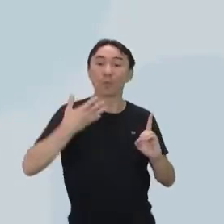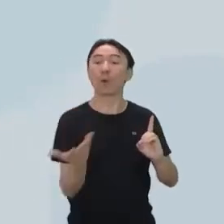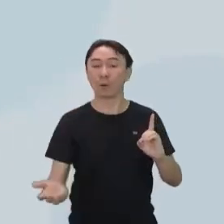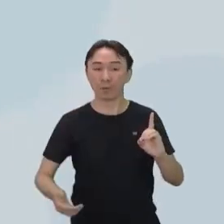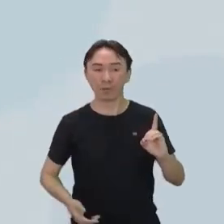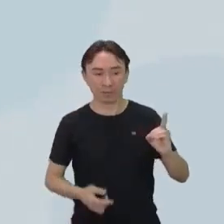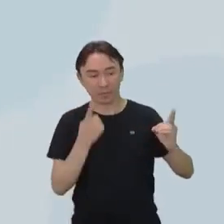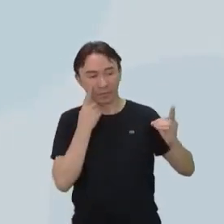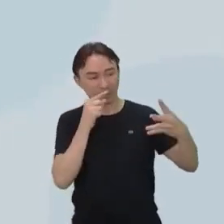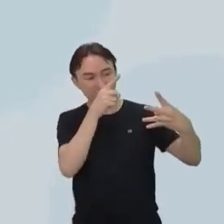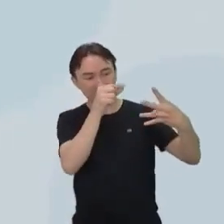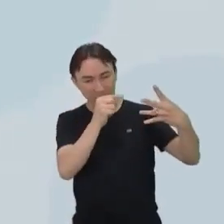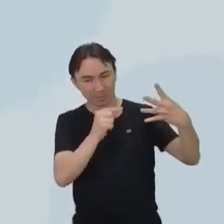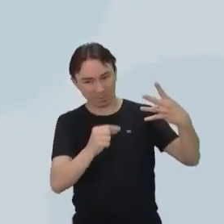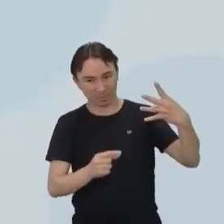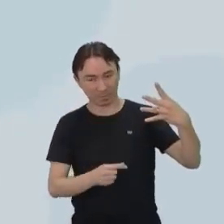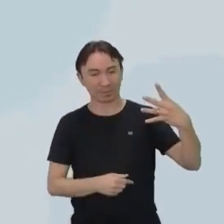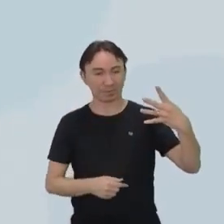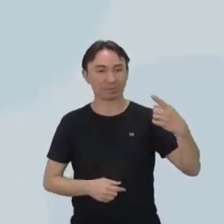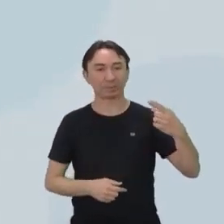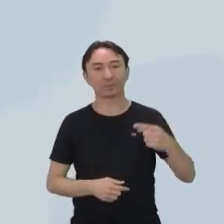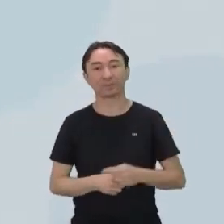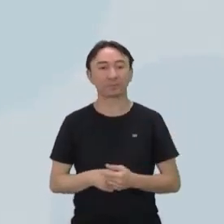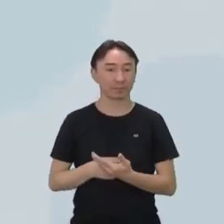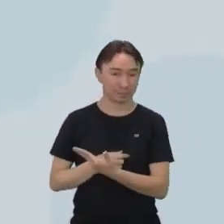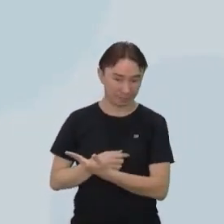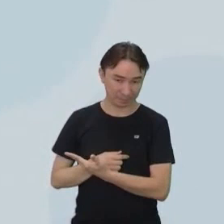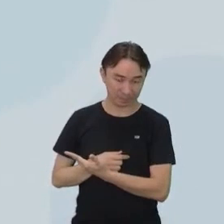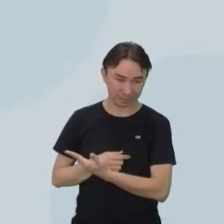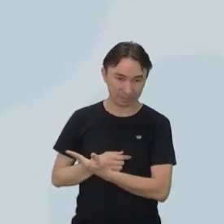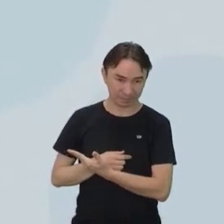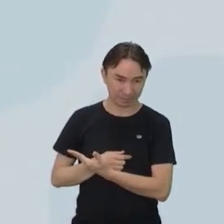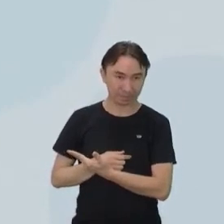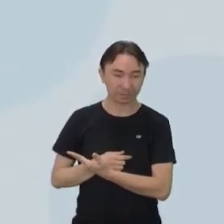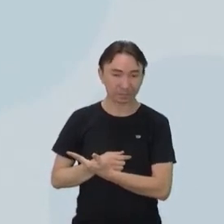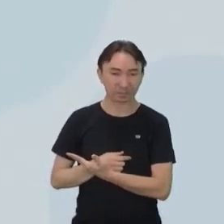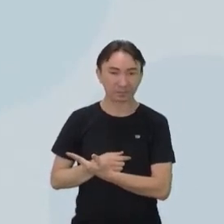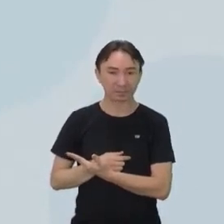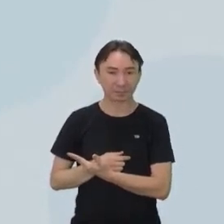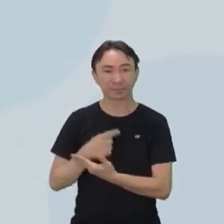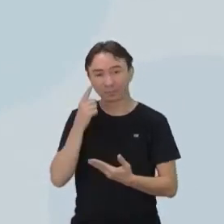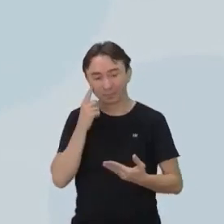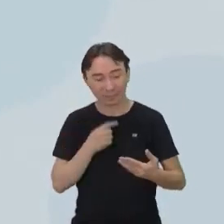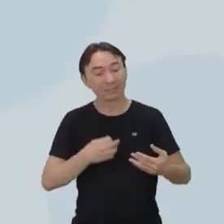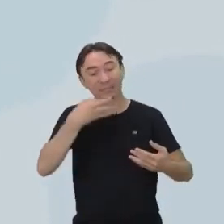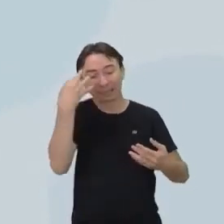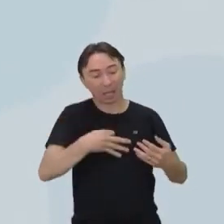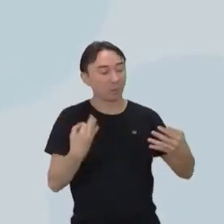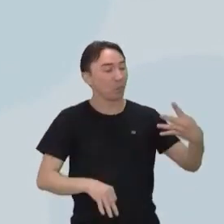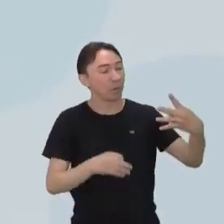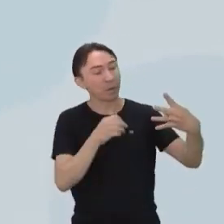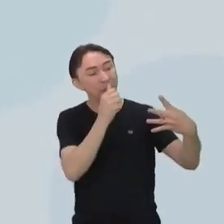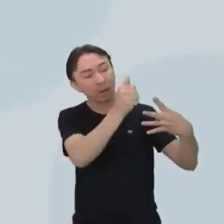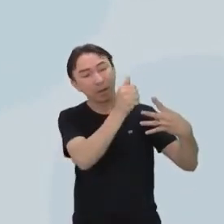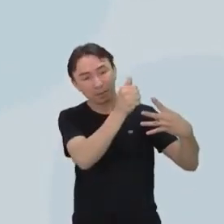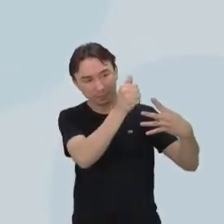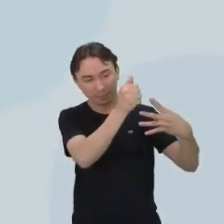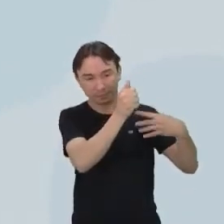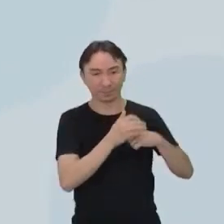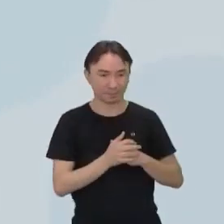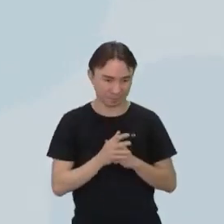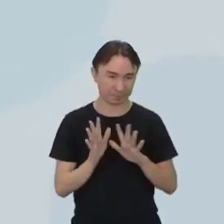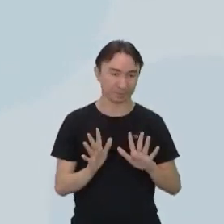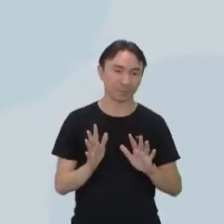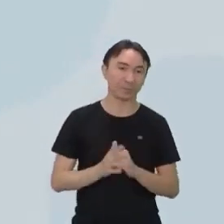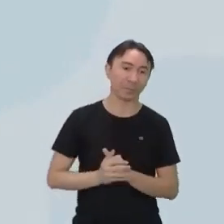nas alternativas? Vamos lá. Então, examine as afirmações abaixo e aponte a opção correta. A A diz: o